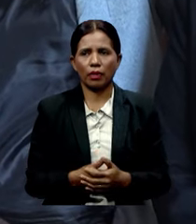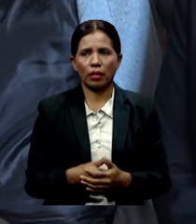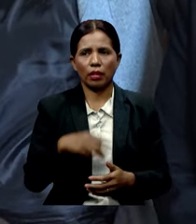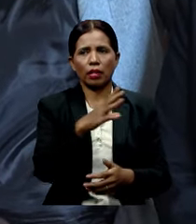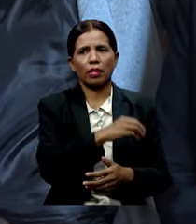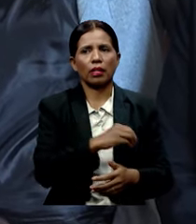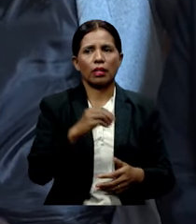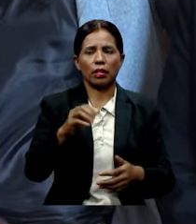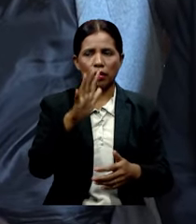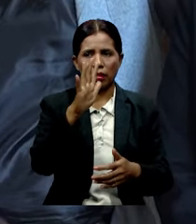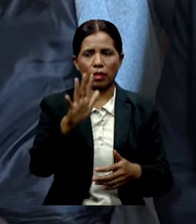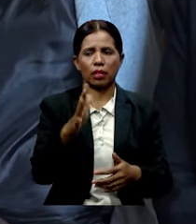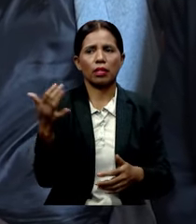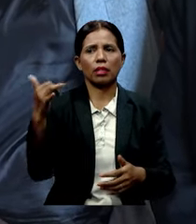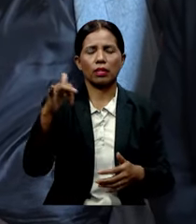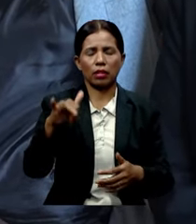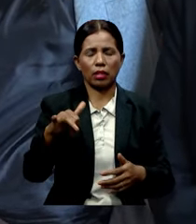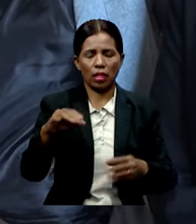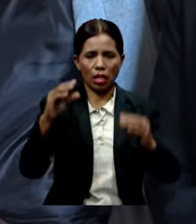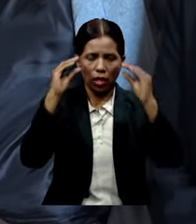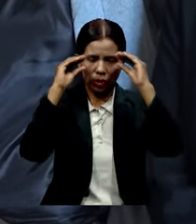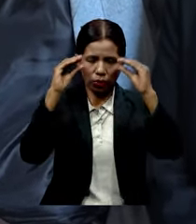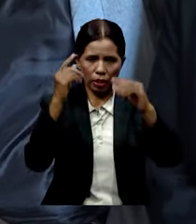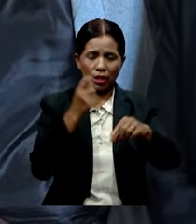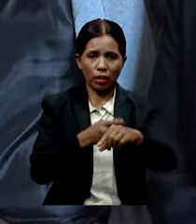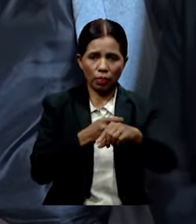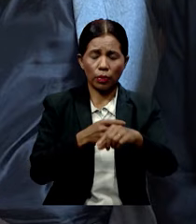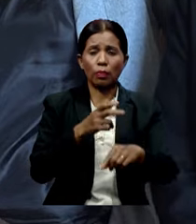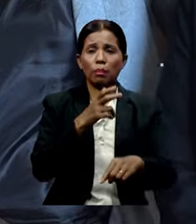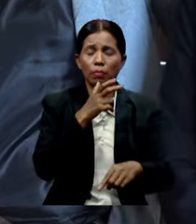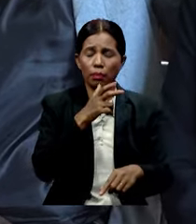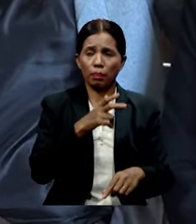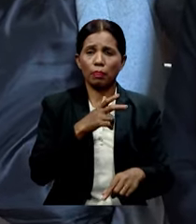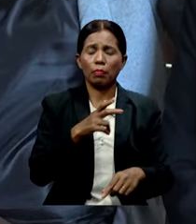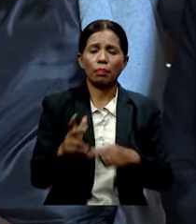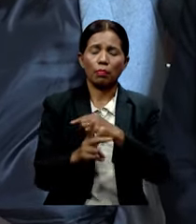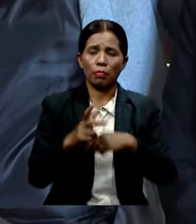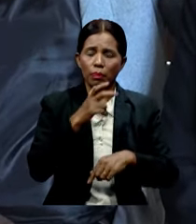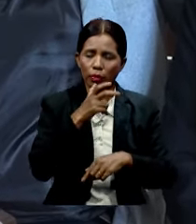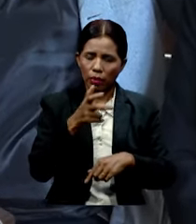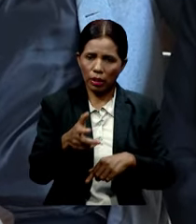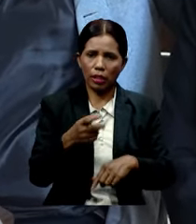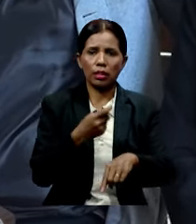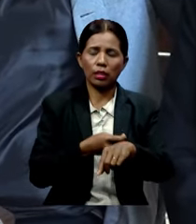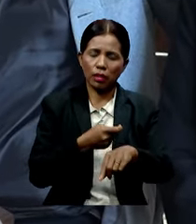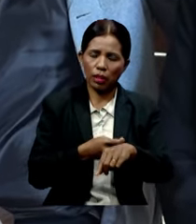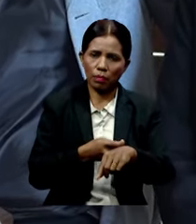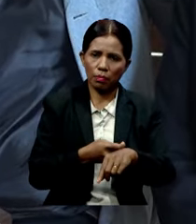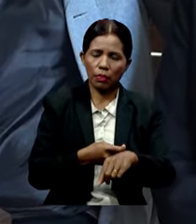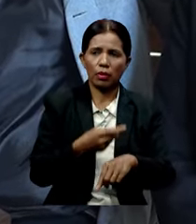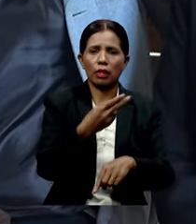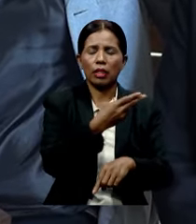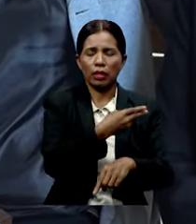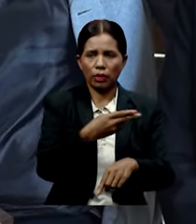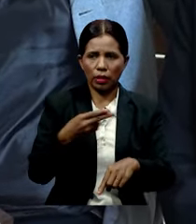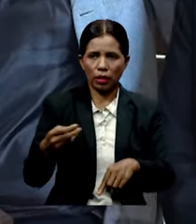Lima, ou que ser a Norin desde tempo português, depois balamos a Norin durante o tempo da resistência, continua a Norin